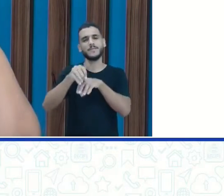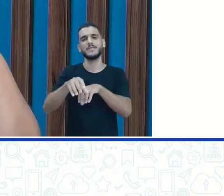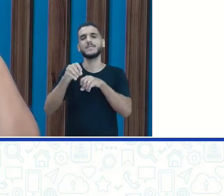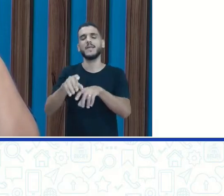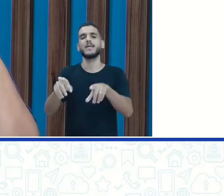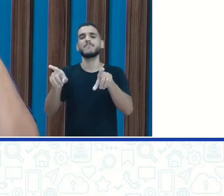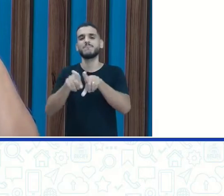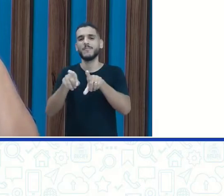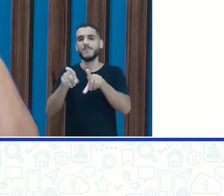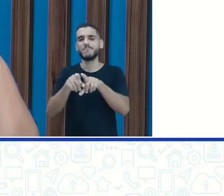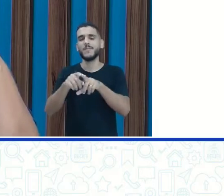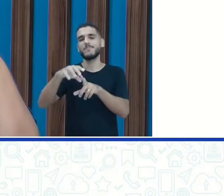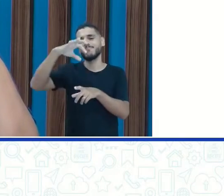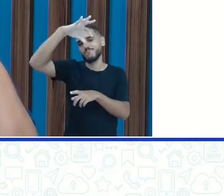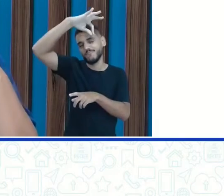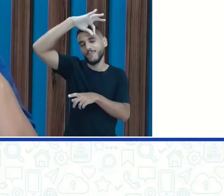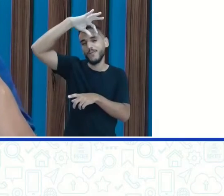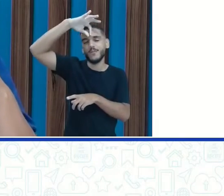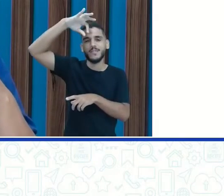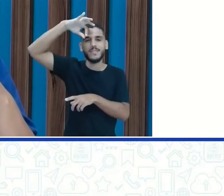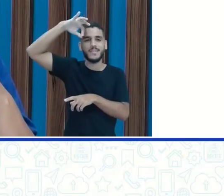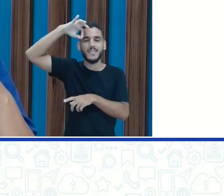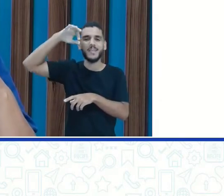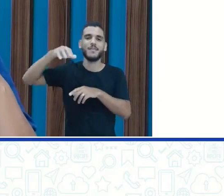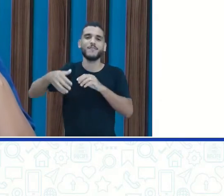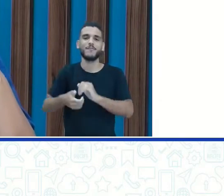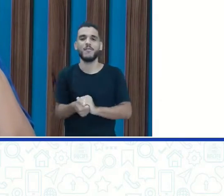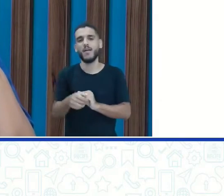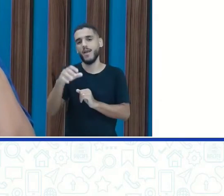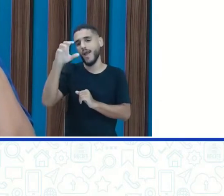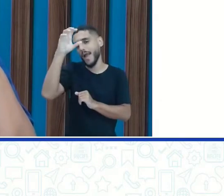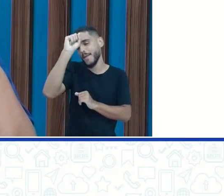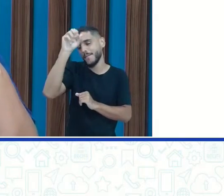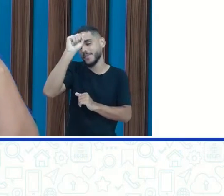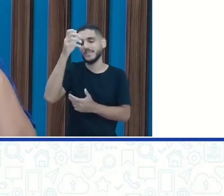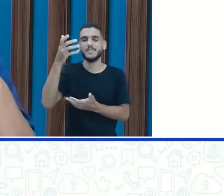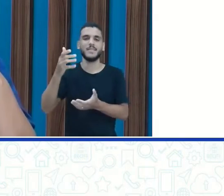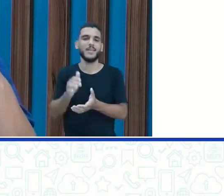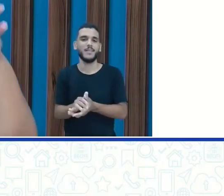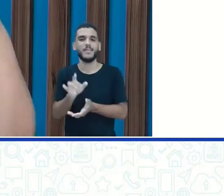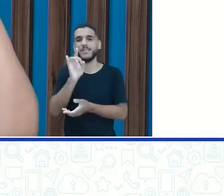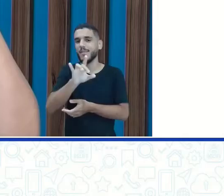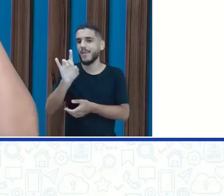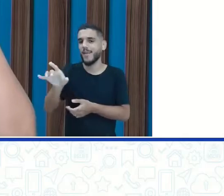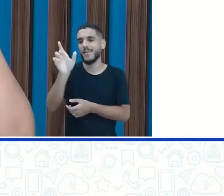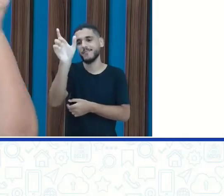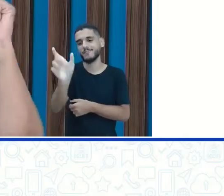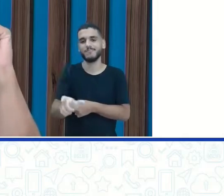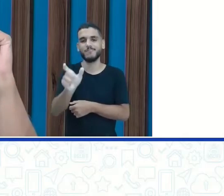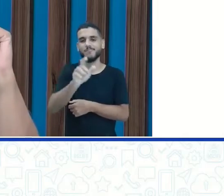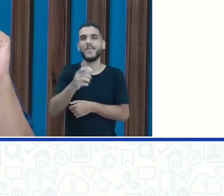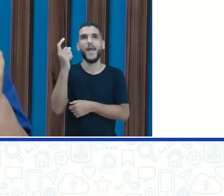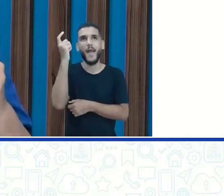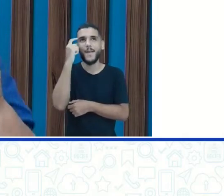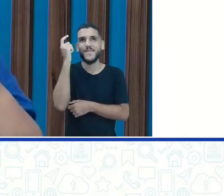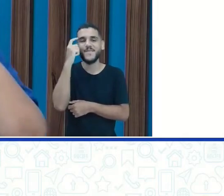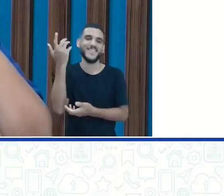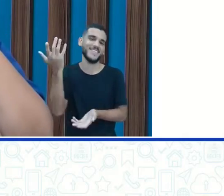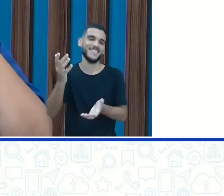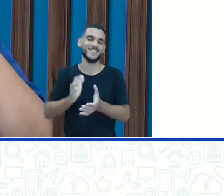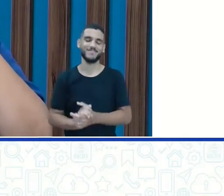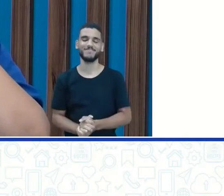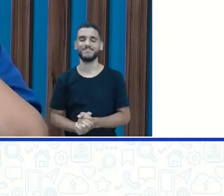a cognição. Professor, o que é cognição? Aprendizado, menino. Para a mente.